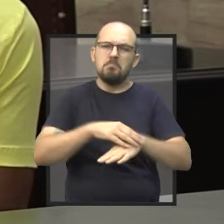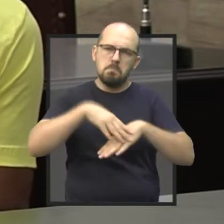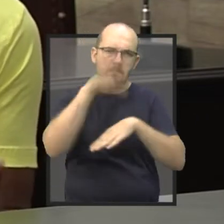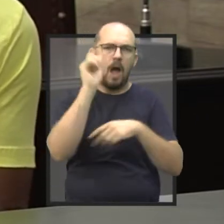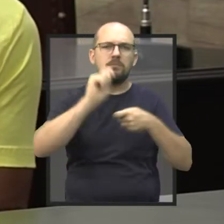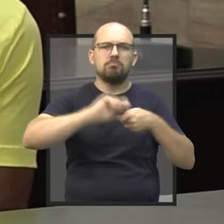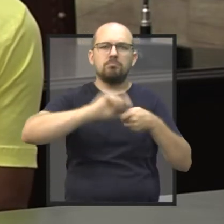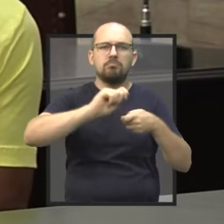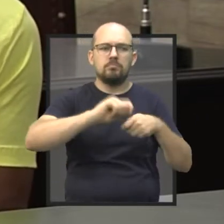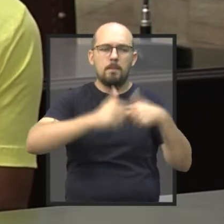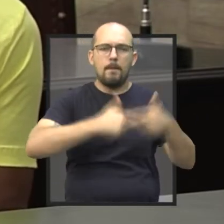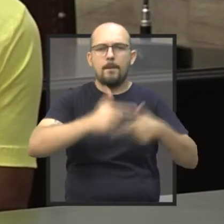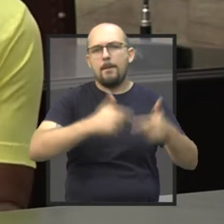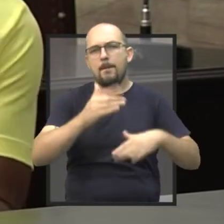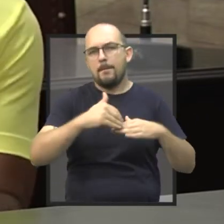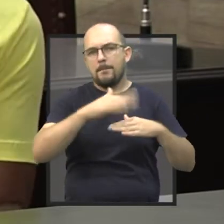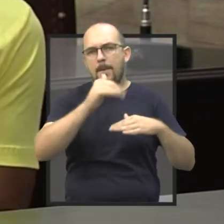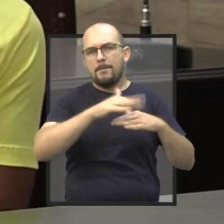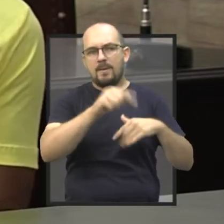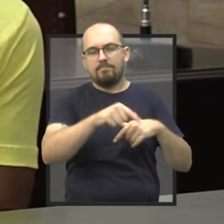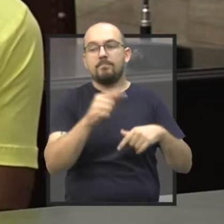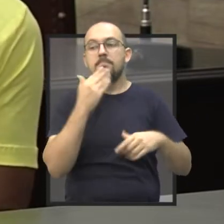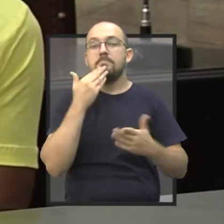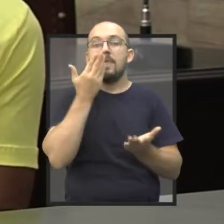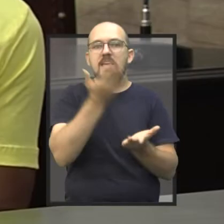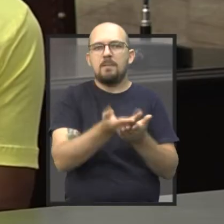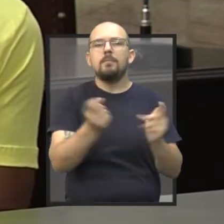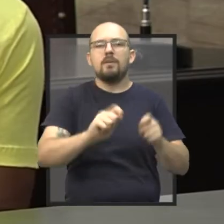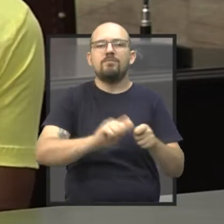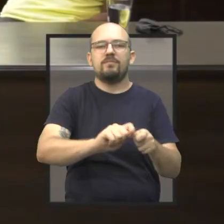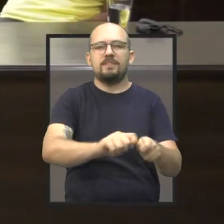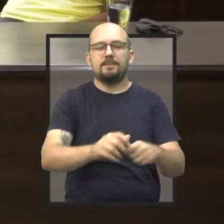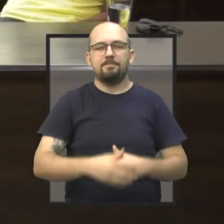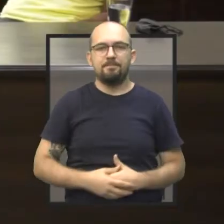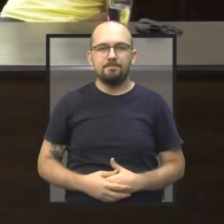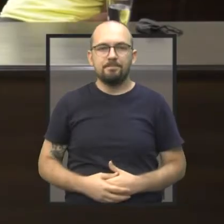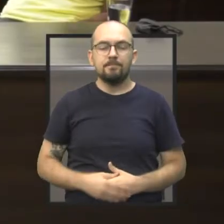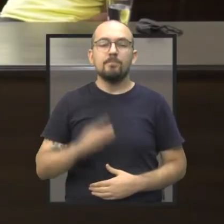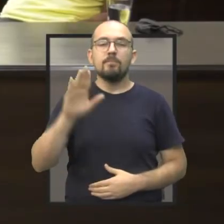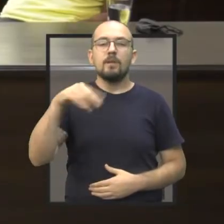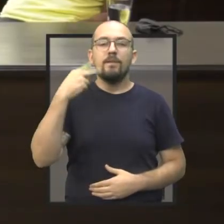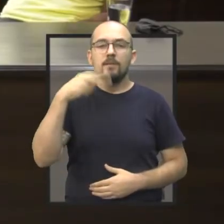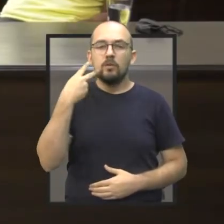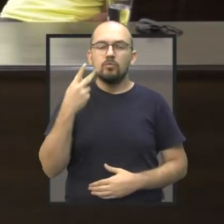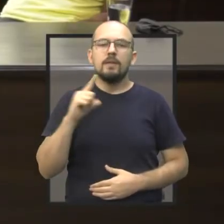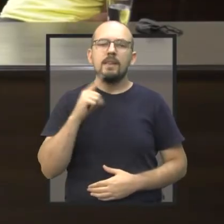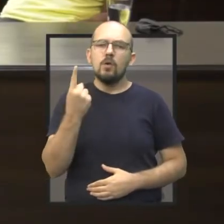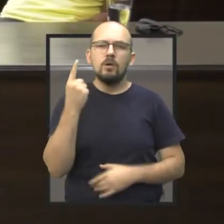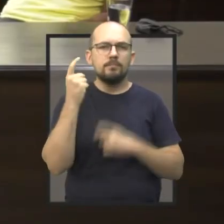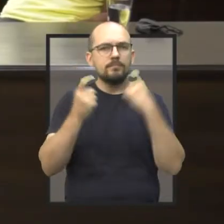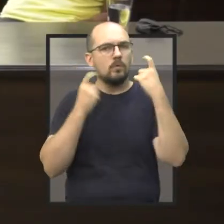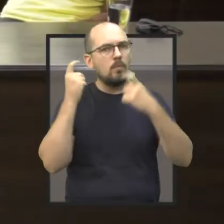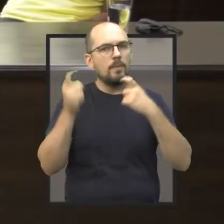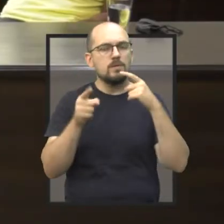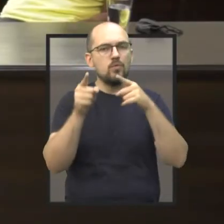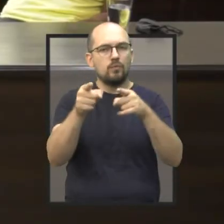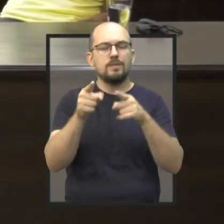estar executando essas situações, esses requerimentos aí. Vereador, tem uma preocupação do senhor